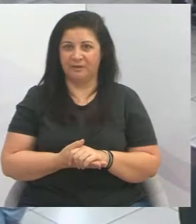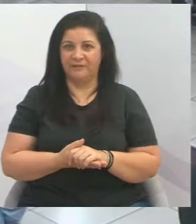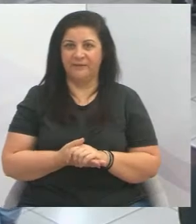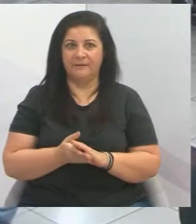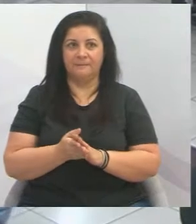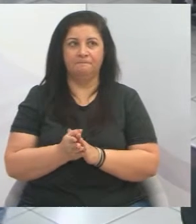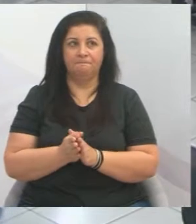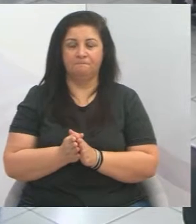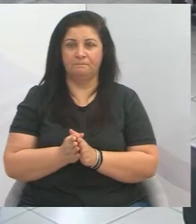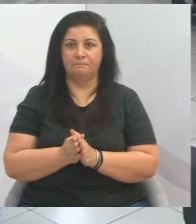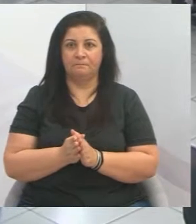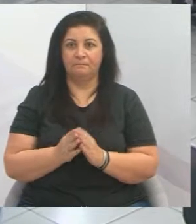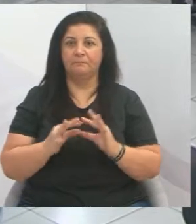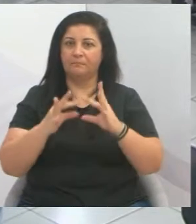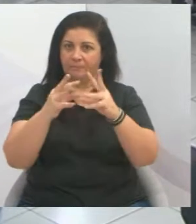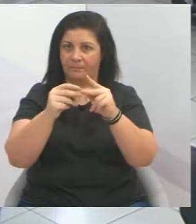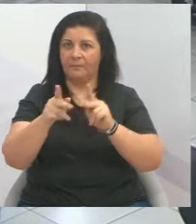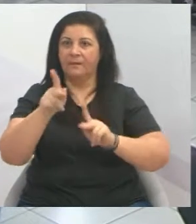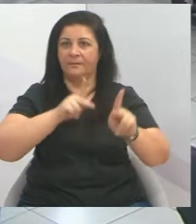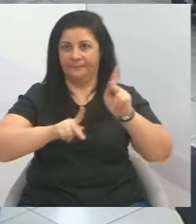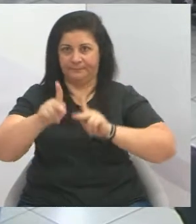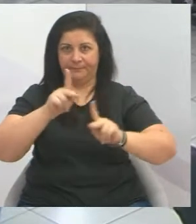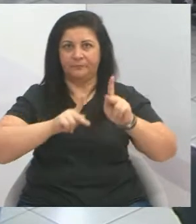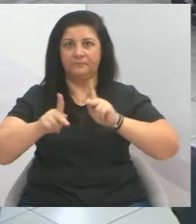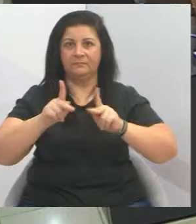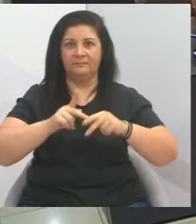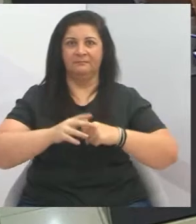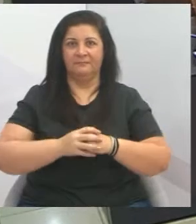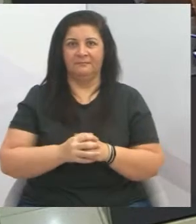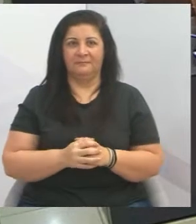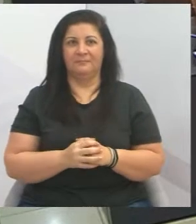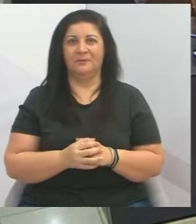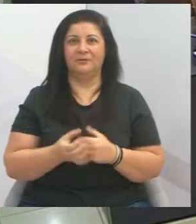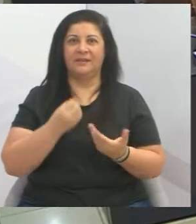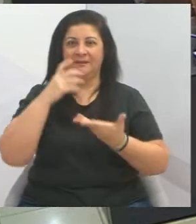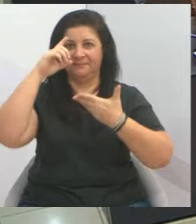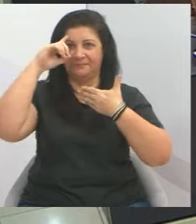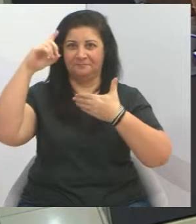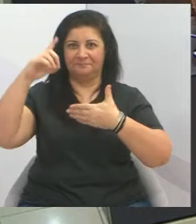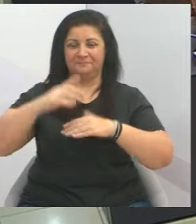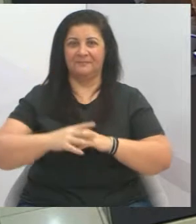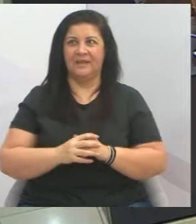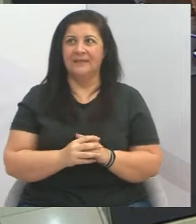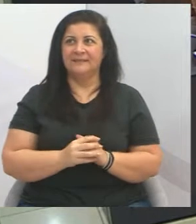telespectadores público presente bom dia